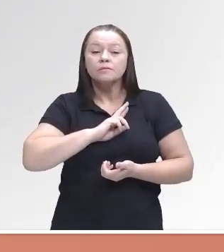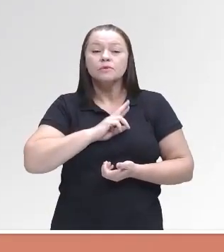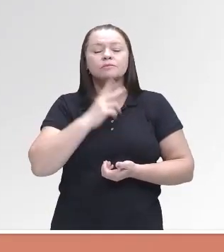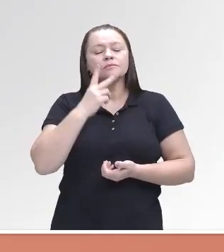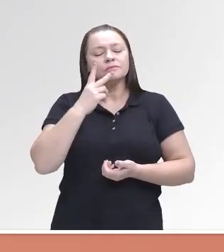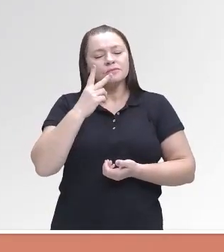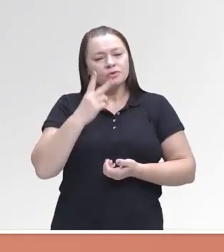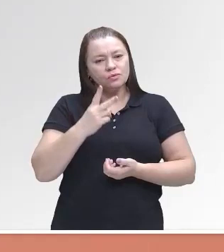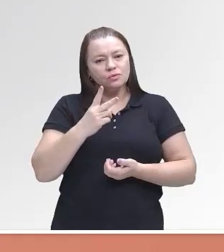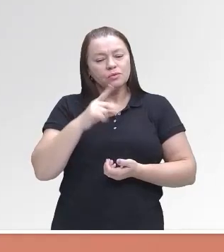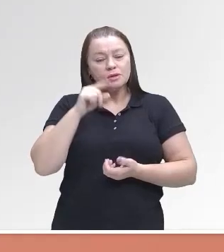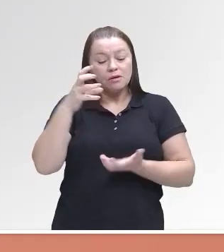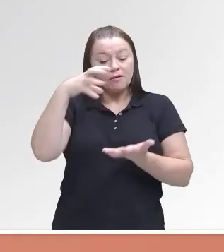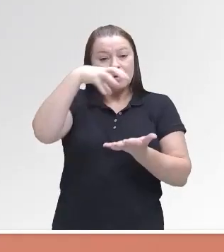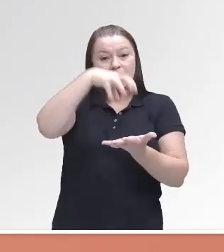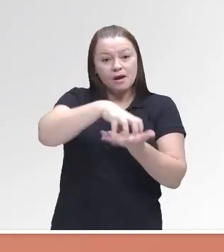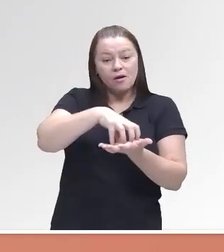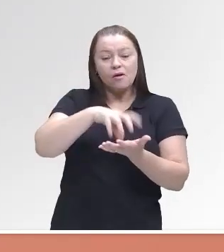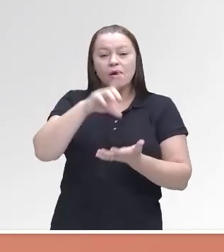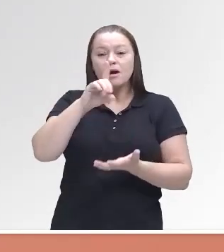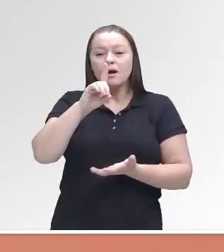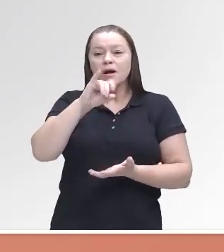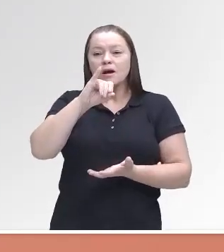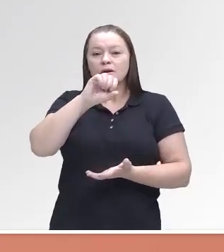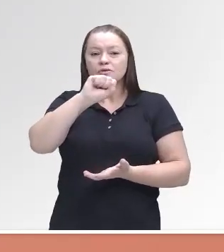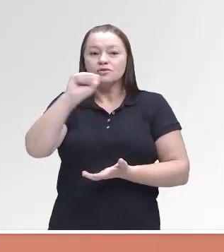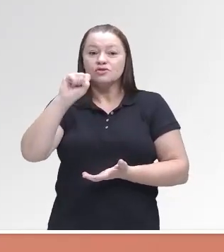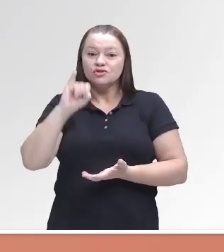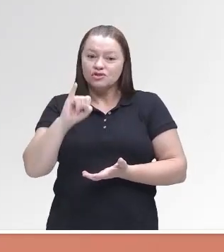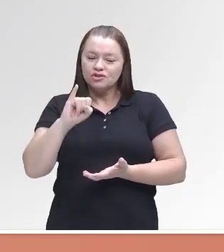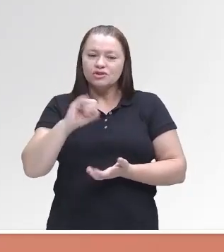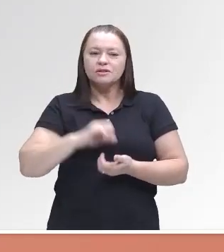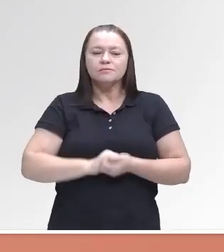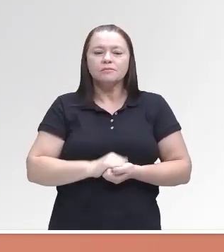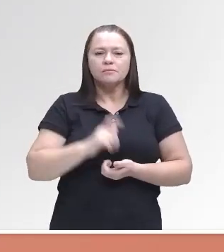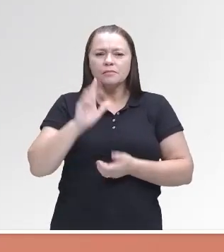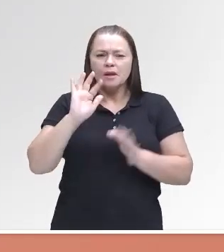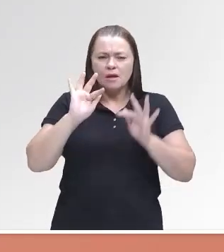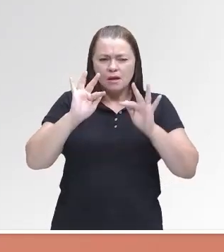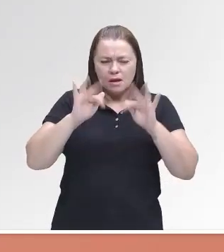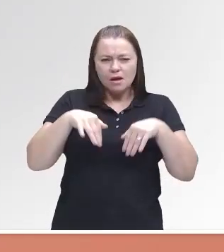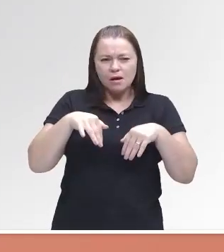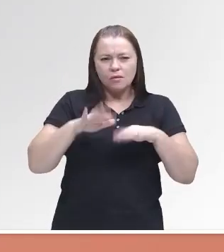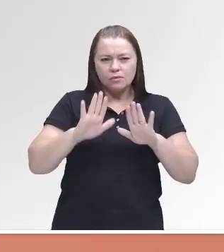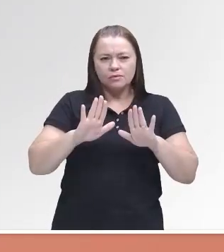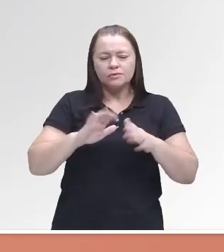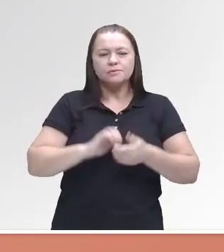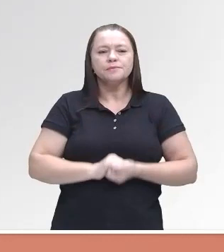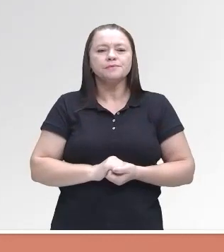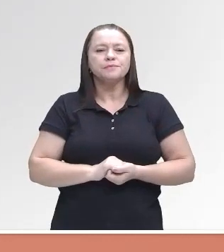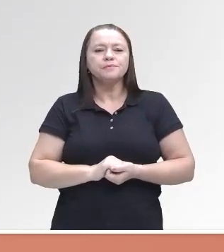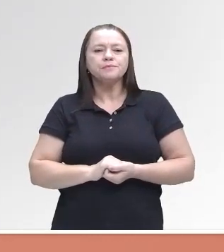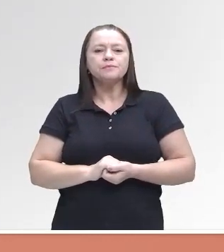2 sílabas. Logo, ela é dissílaba. Última palavra para vocês. Essa daqui.